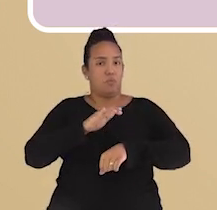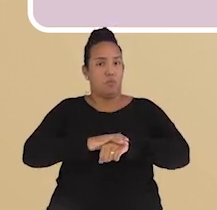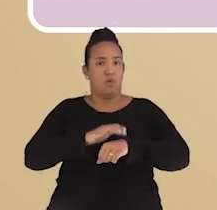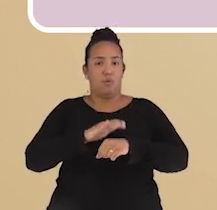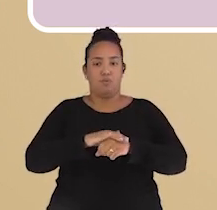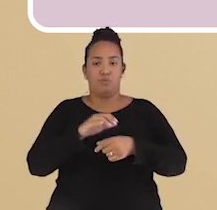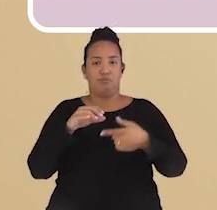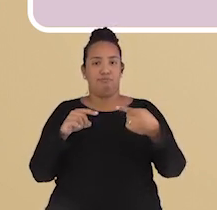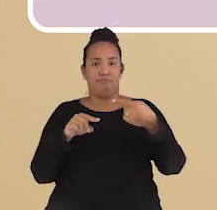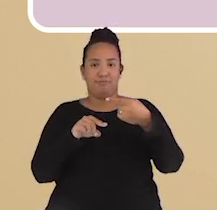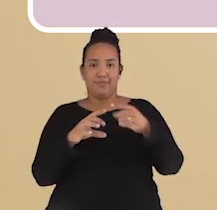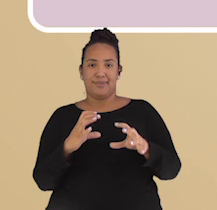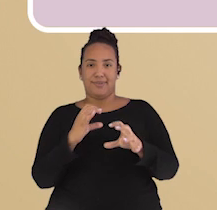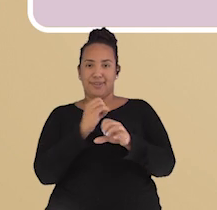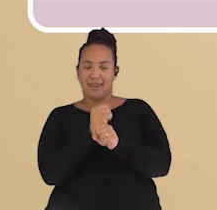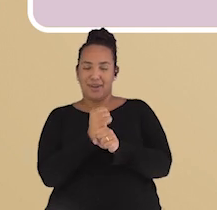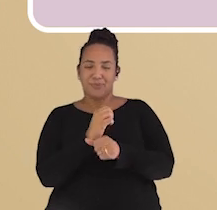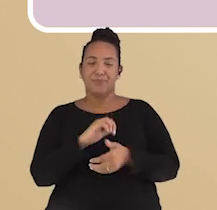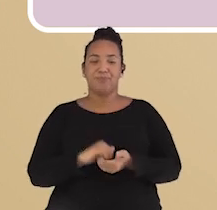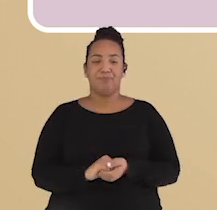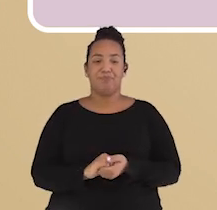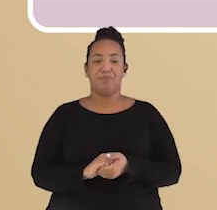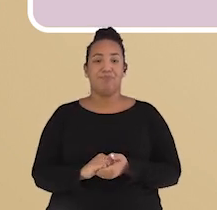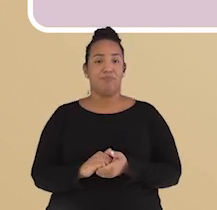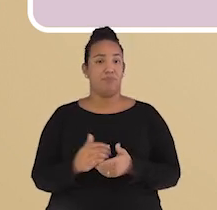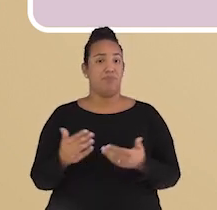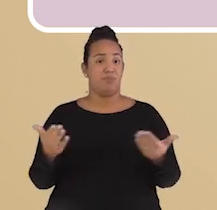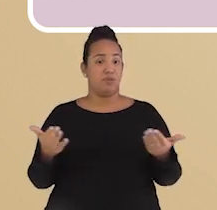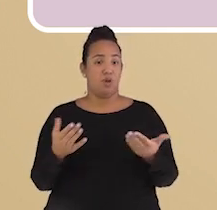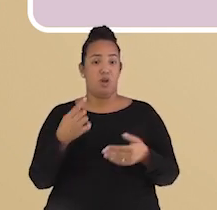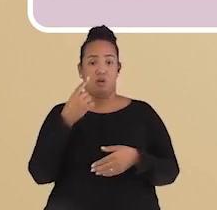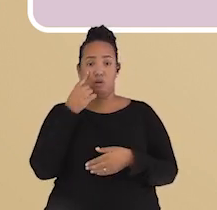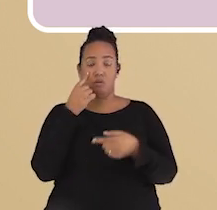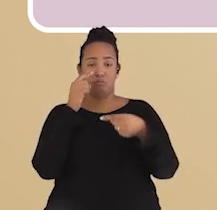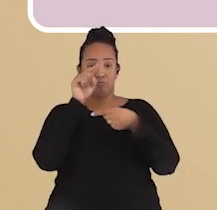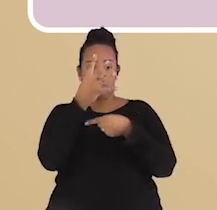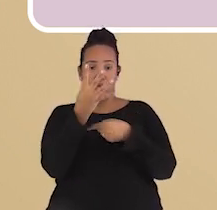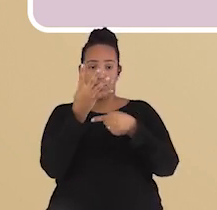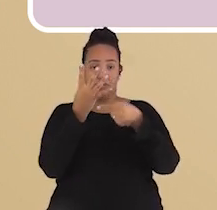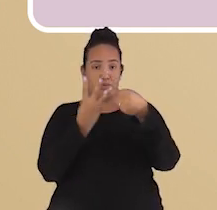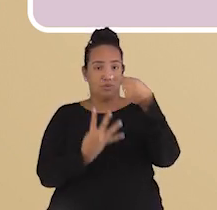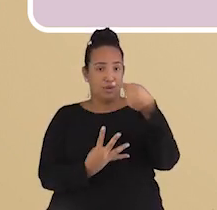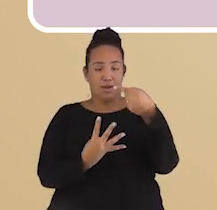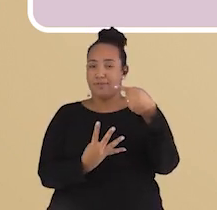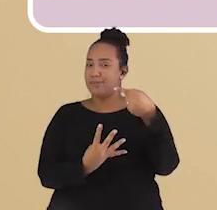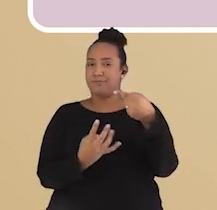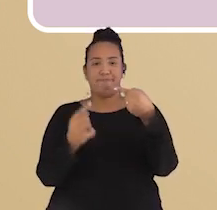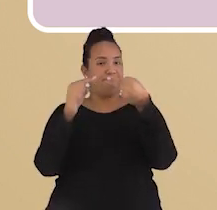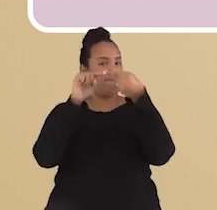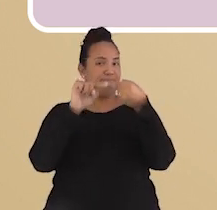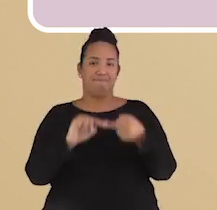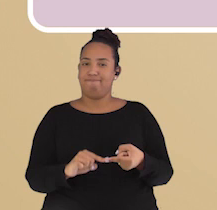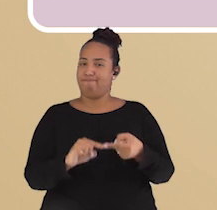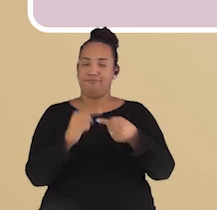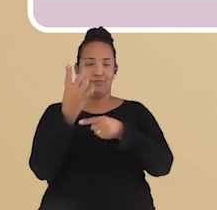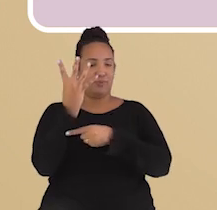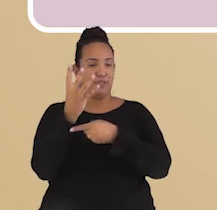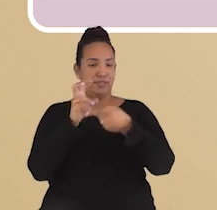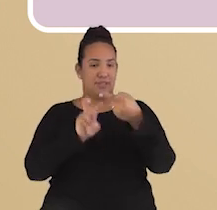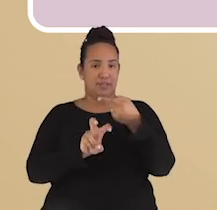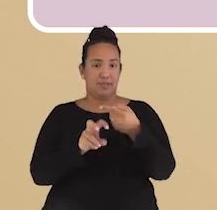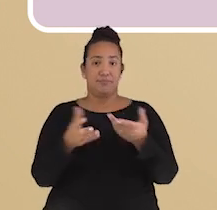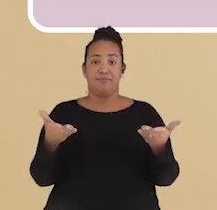Percebemos que 4/4 ou 1 inteiro não é equivalente a 4/5. Letra